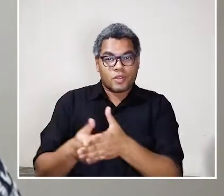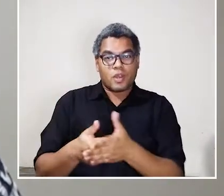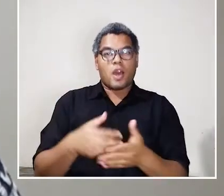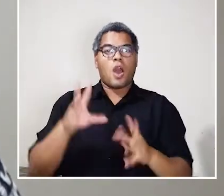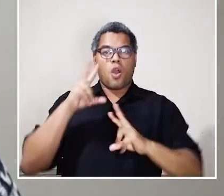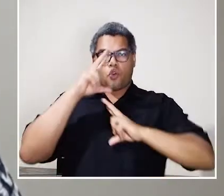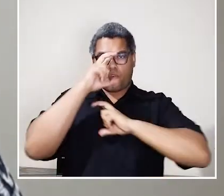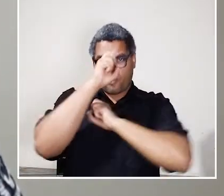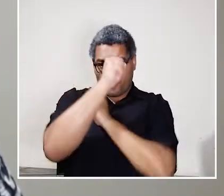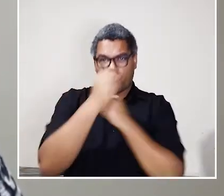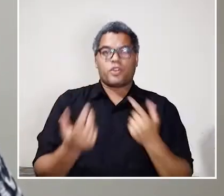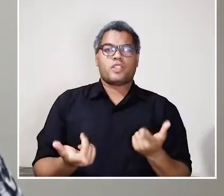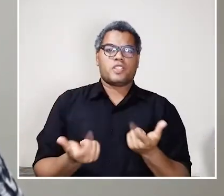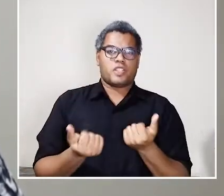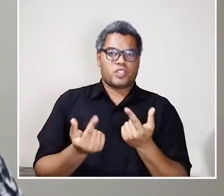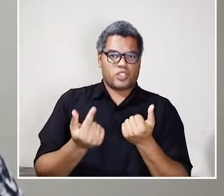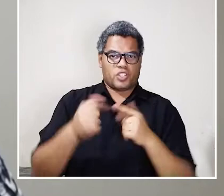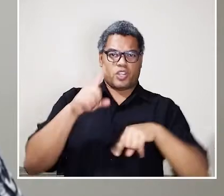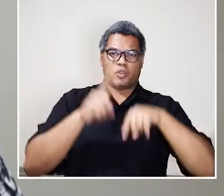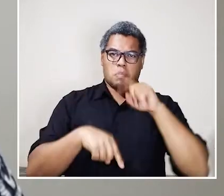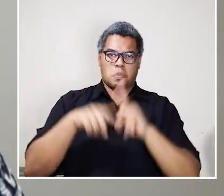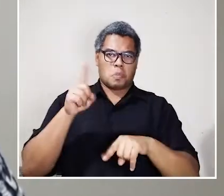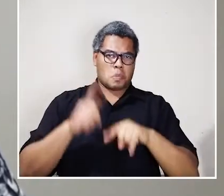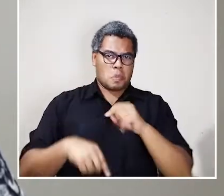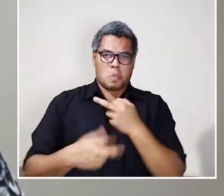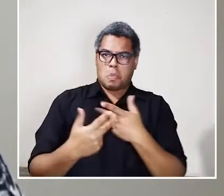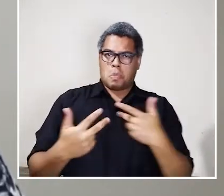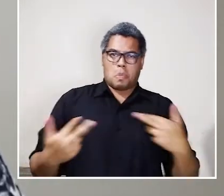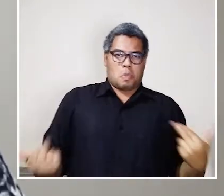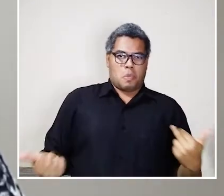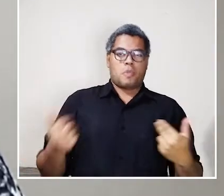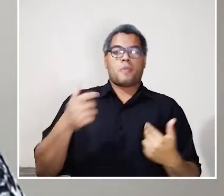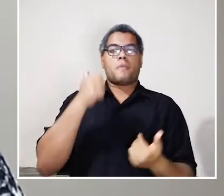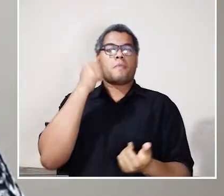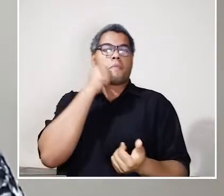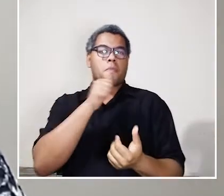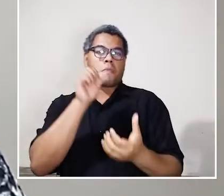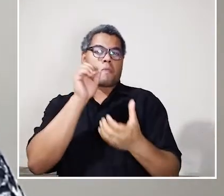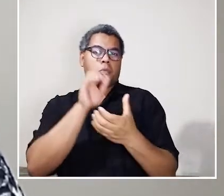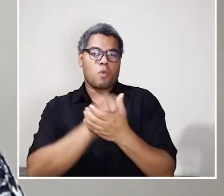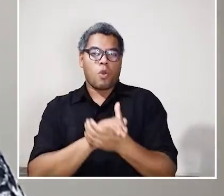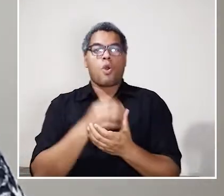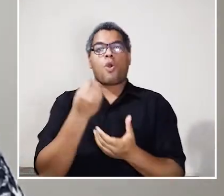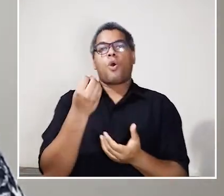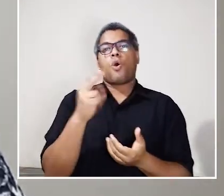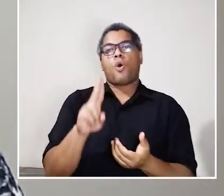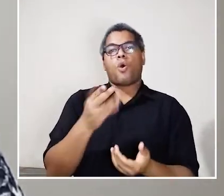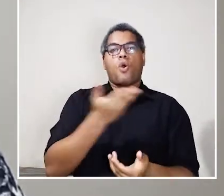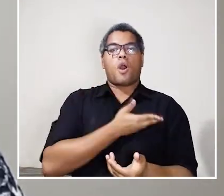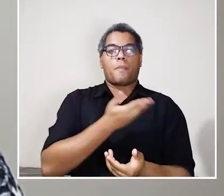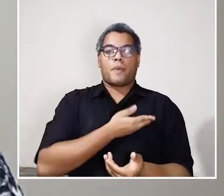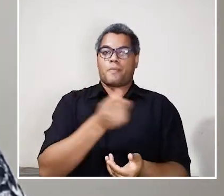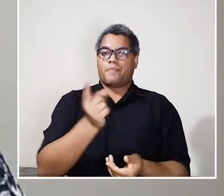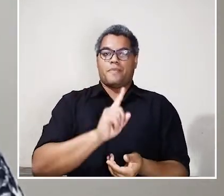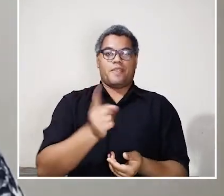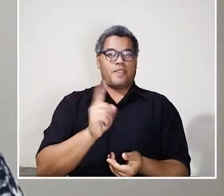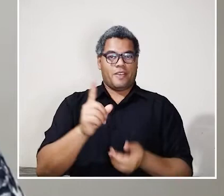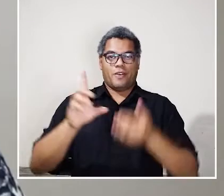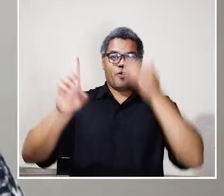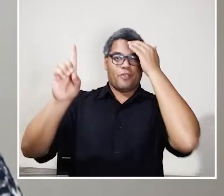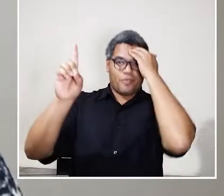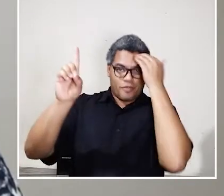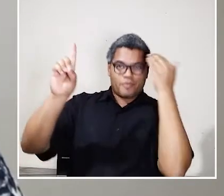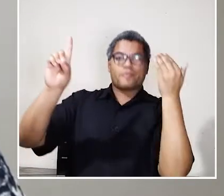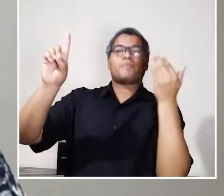foi a sua força, seu dinheiro, seus bens e muito menos sua esposa ou amigos. Foi